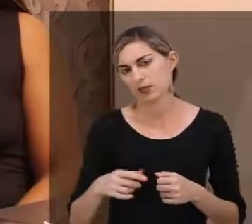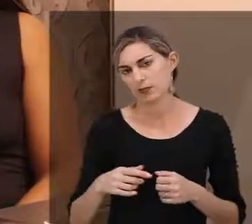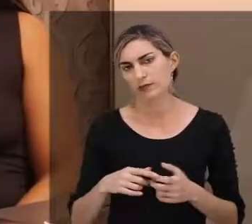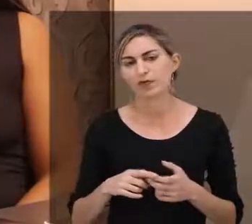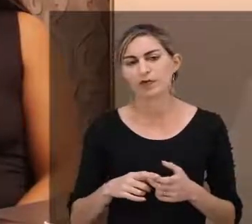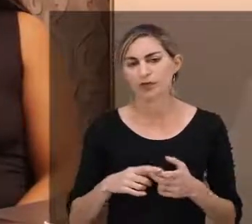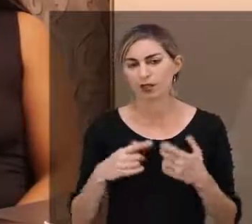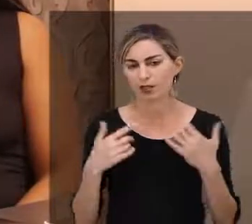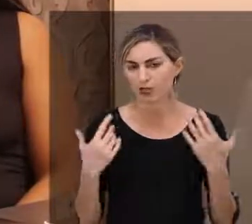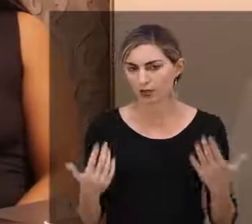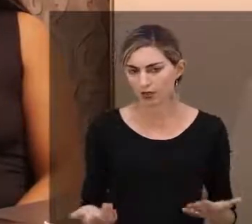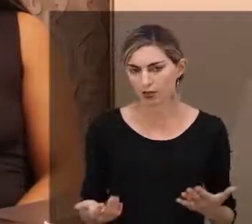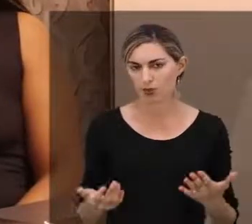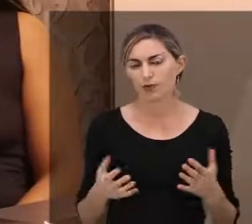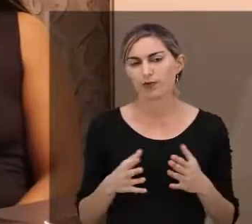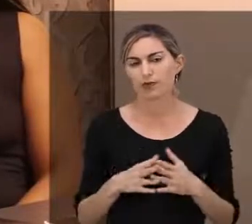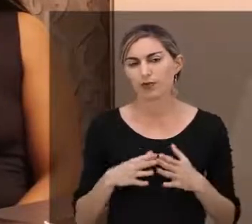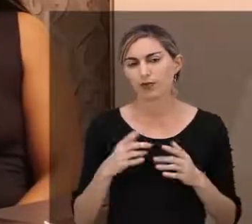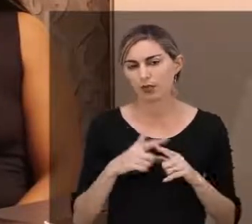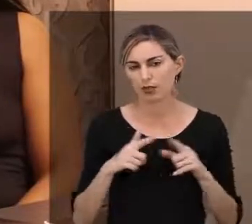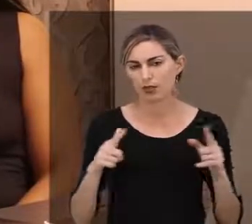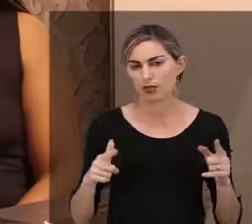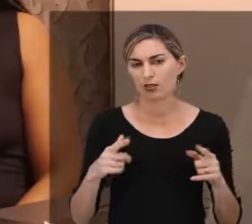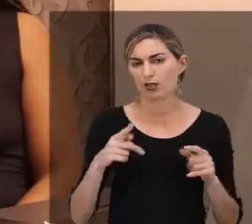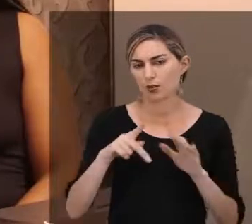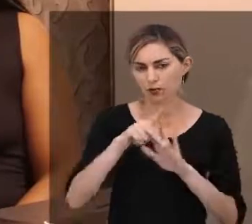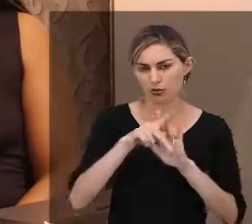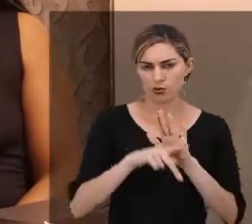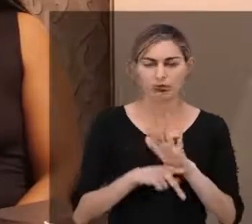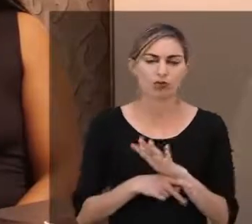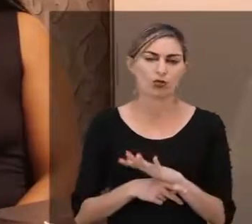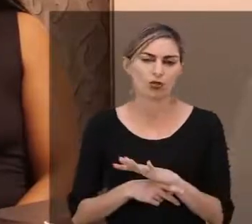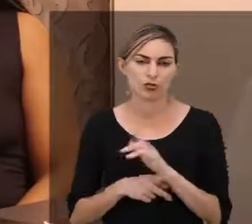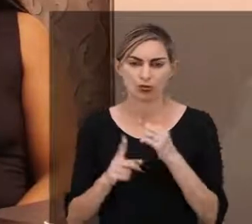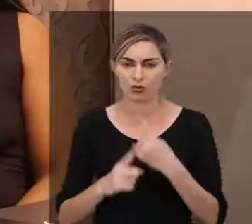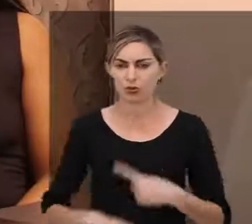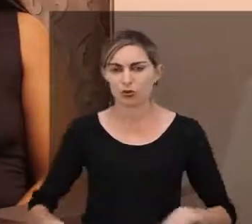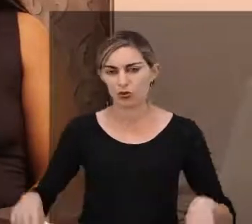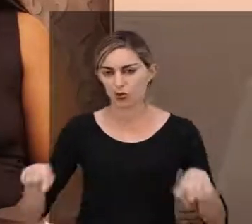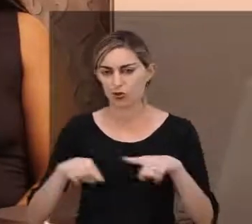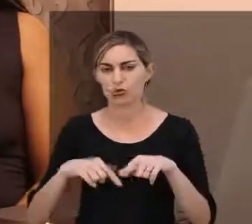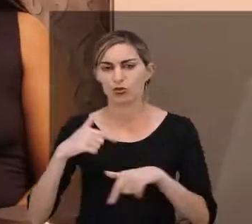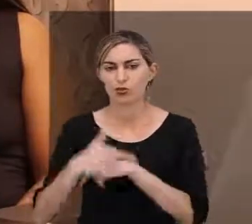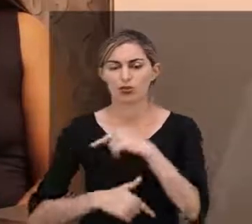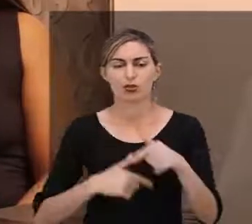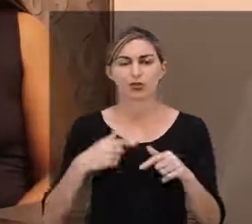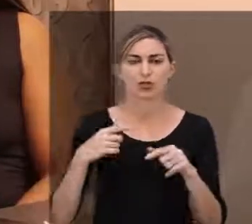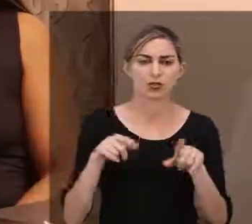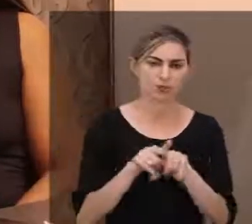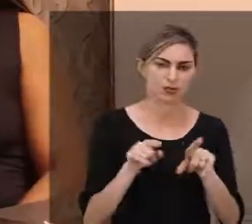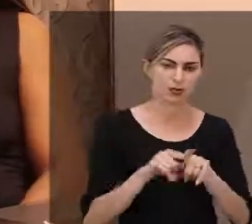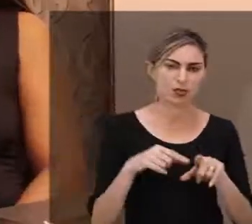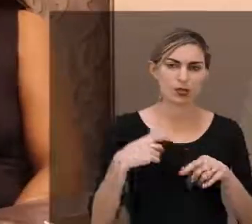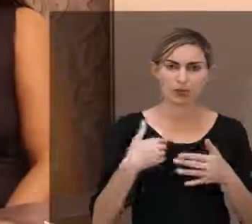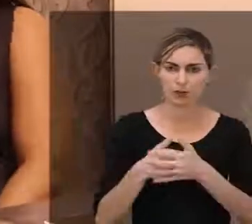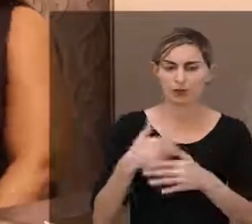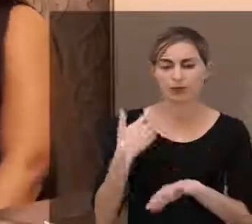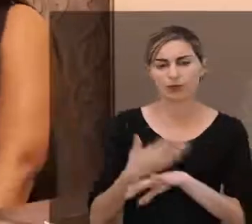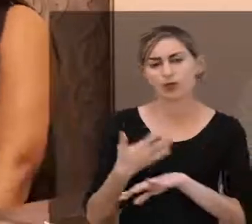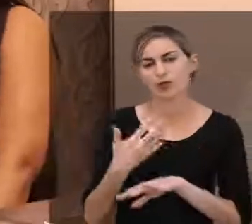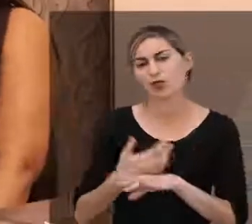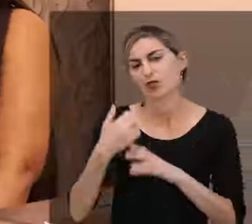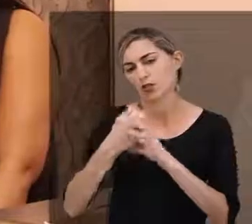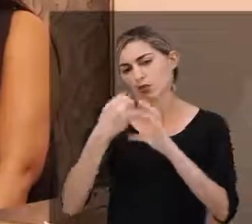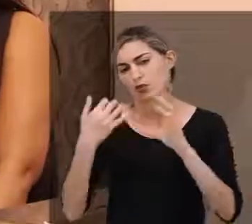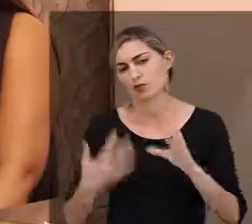espaço. Então, além da questão projetual, nós vamos trabalhar também, na próxima competência, os